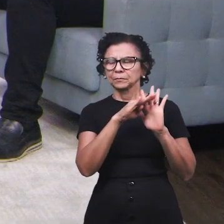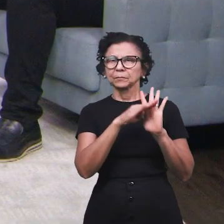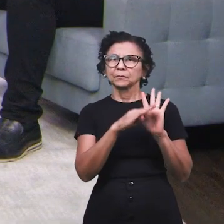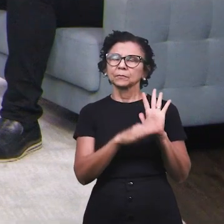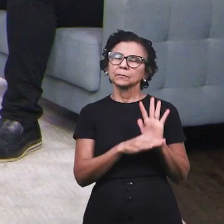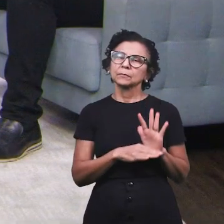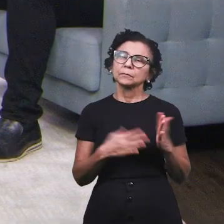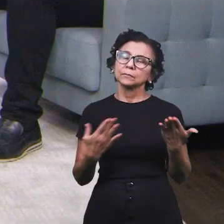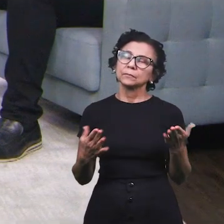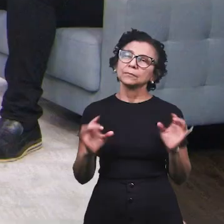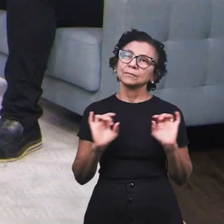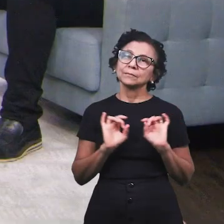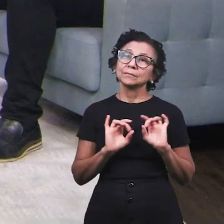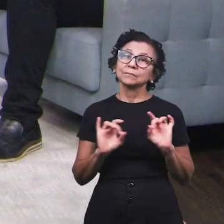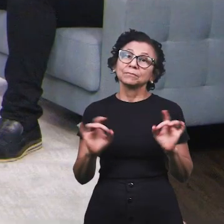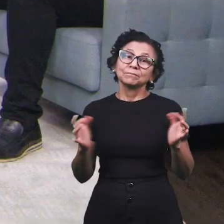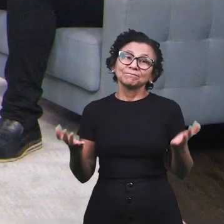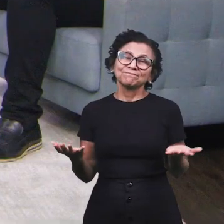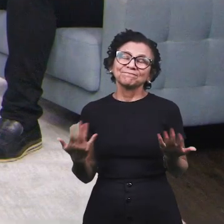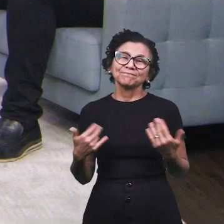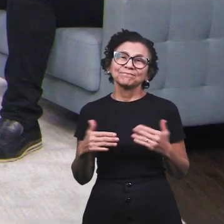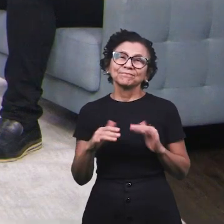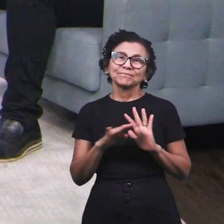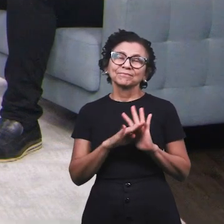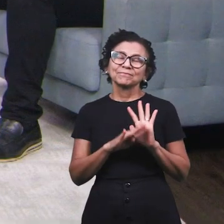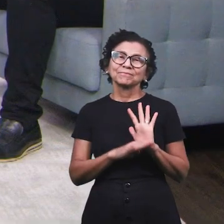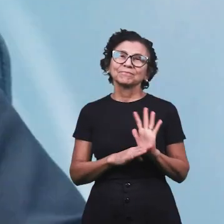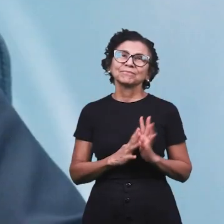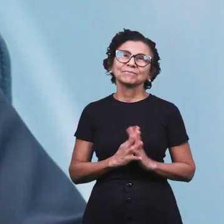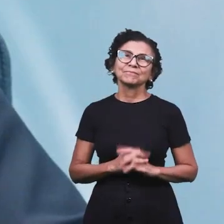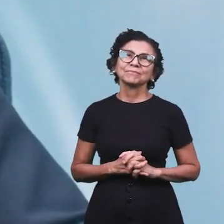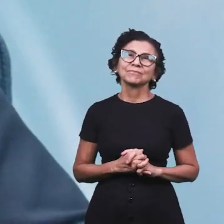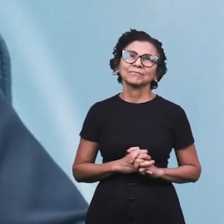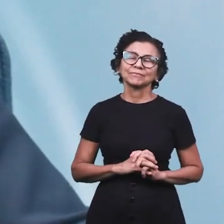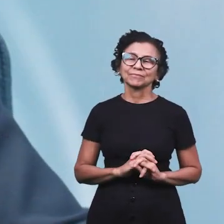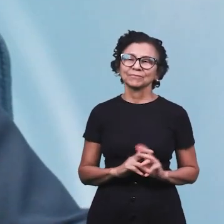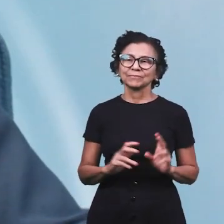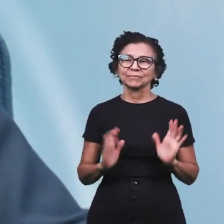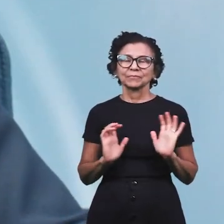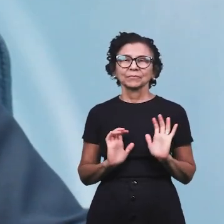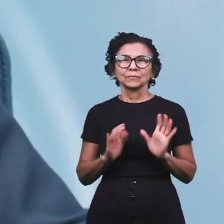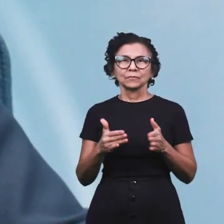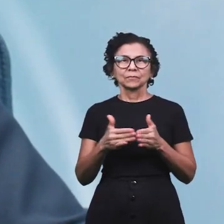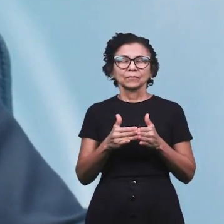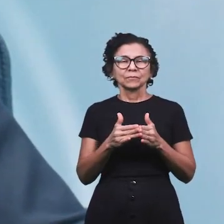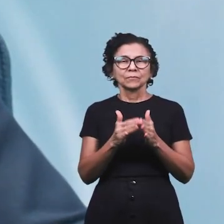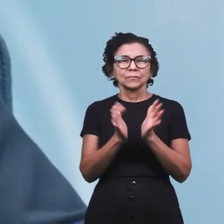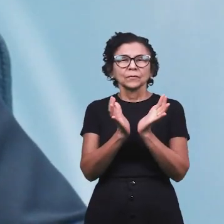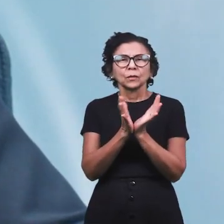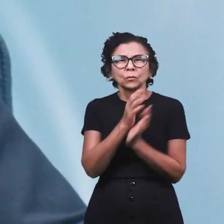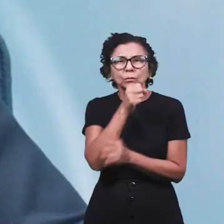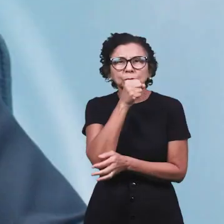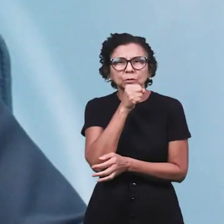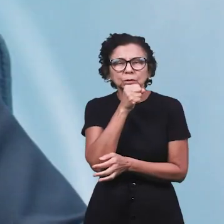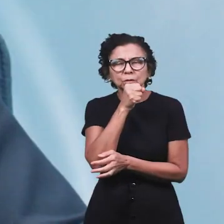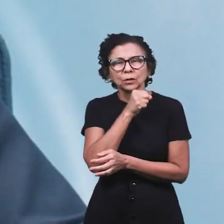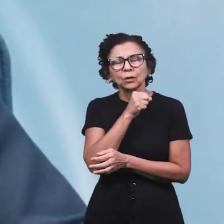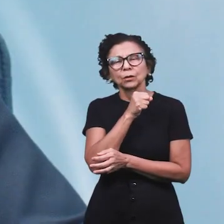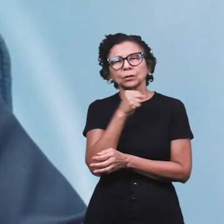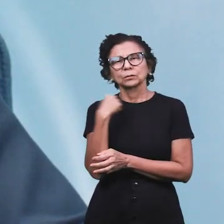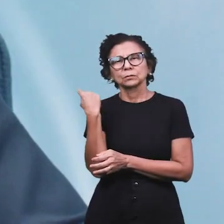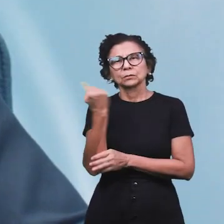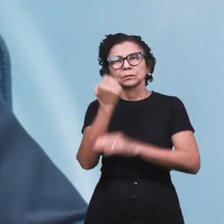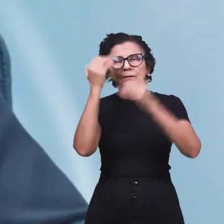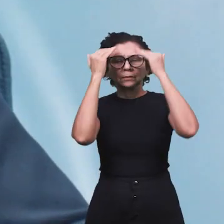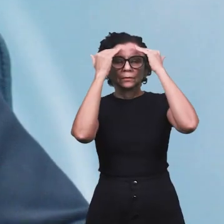programa, em especial por ser direcionado para os idosos, que são aqueles que nós muito